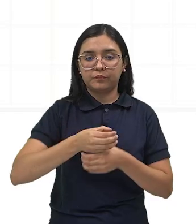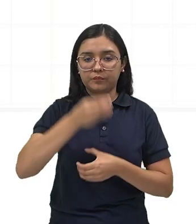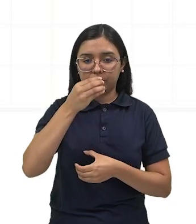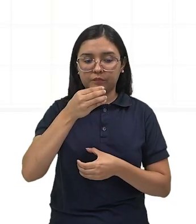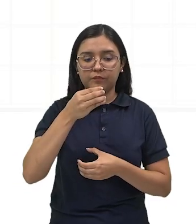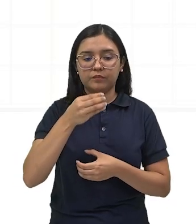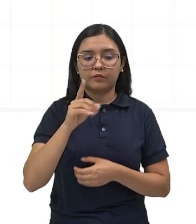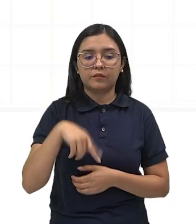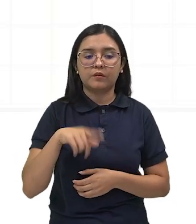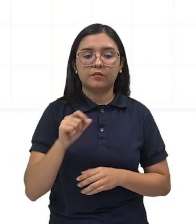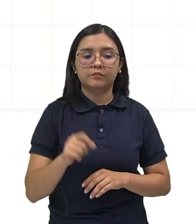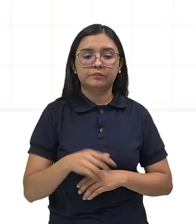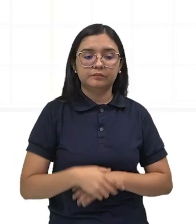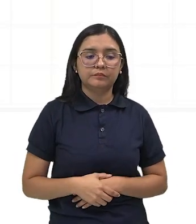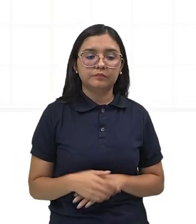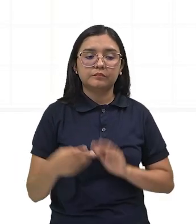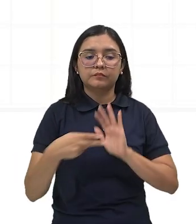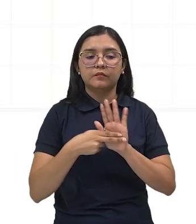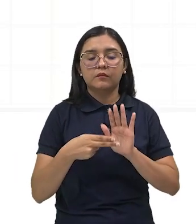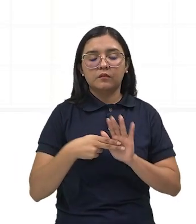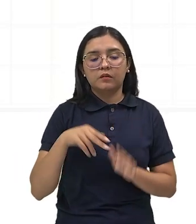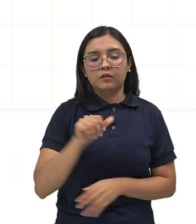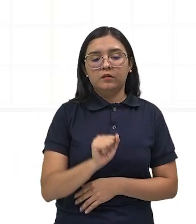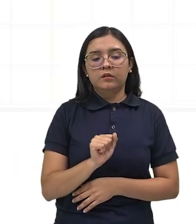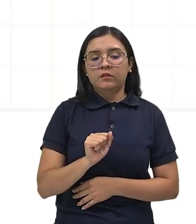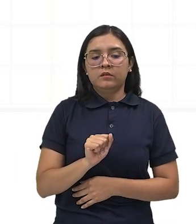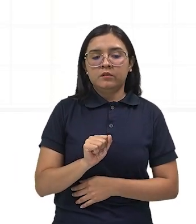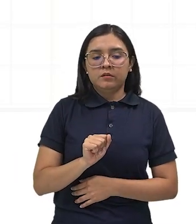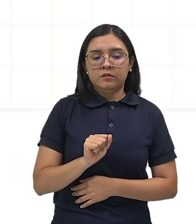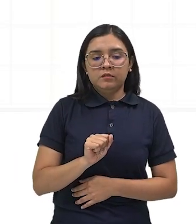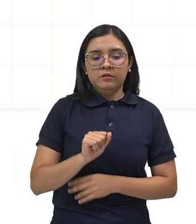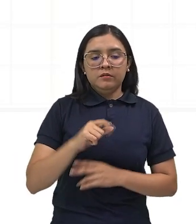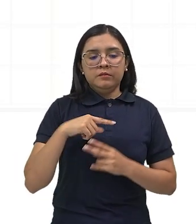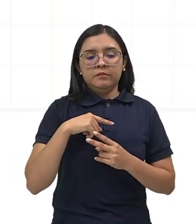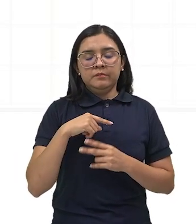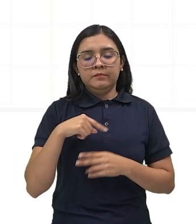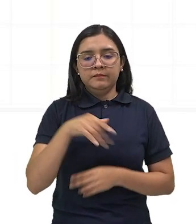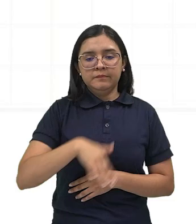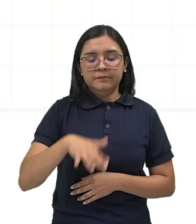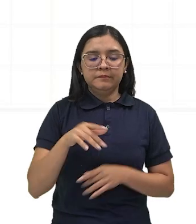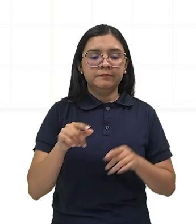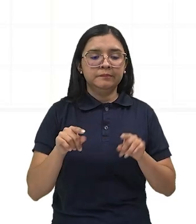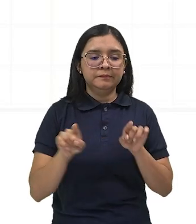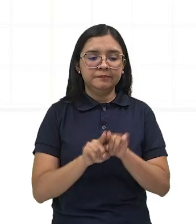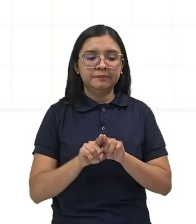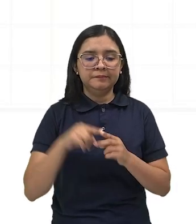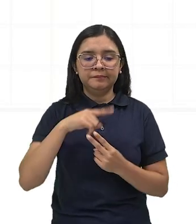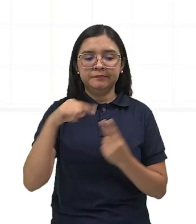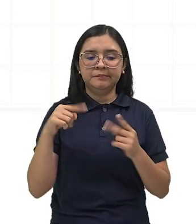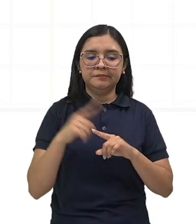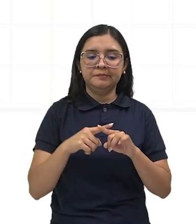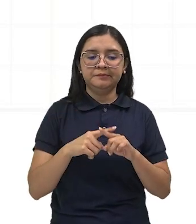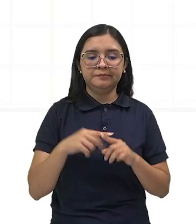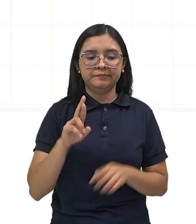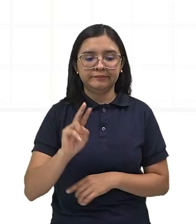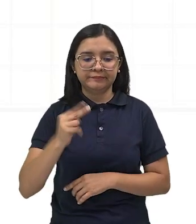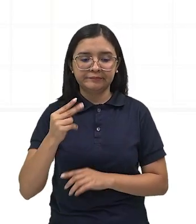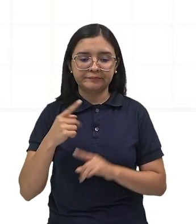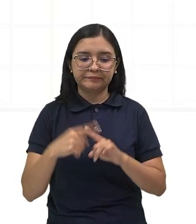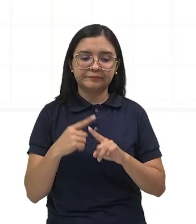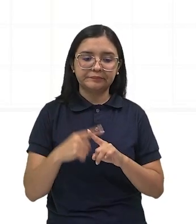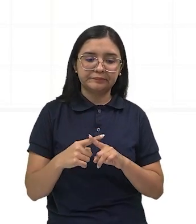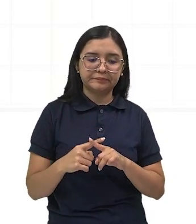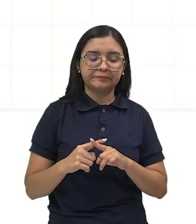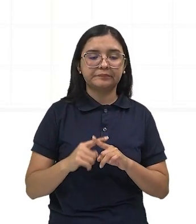cilindro, ele é a área da base, que é a área do círculo, olha, π, vezes raio ao quadrado,